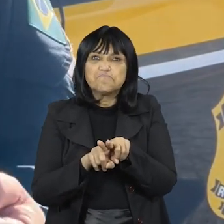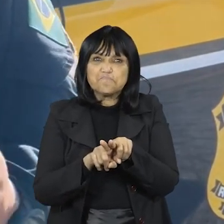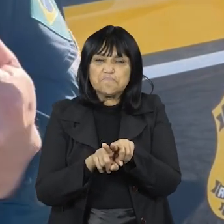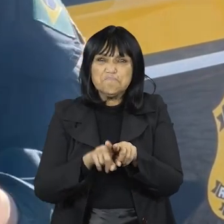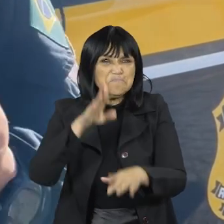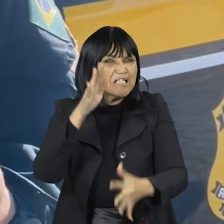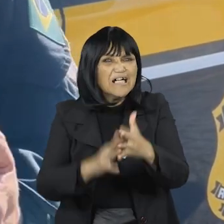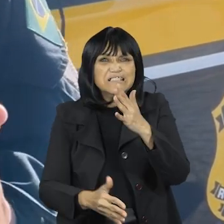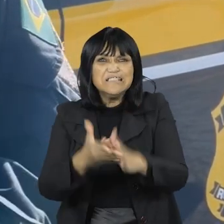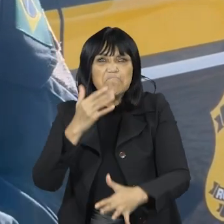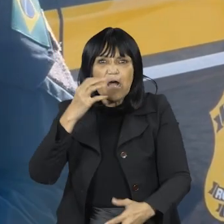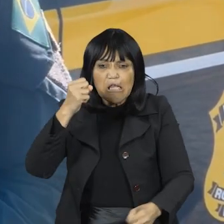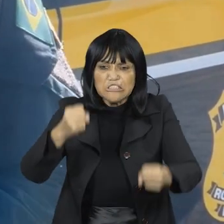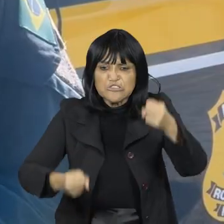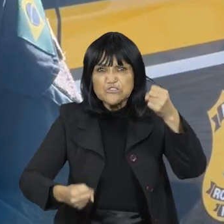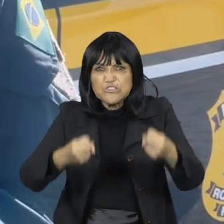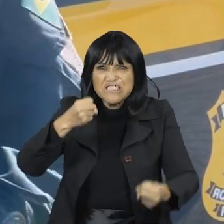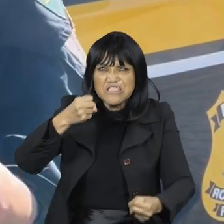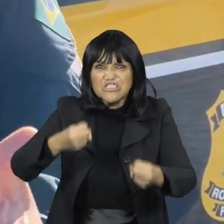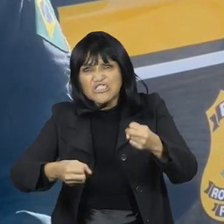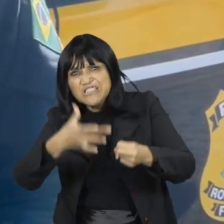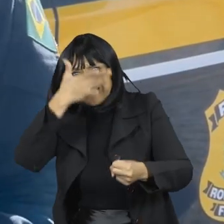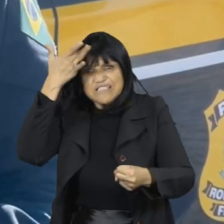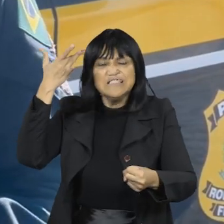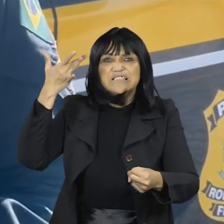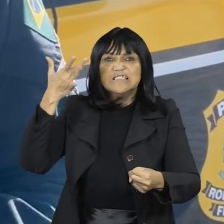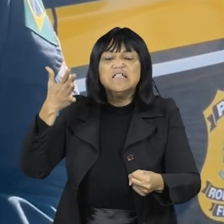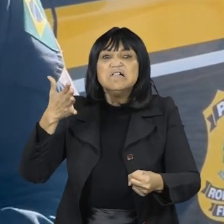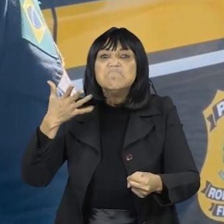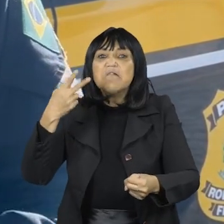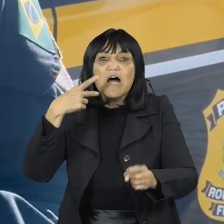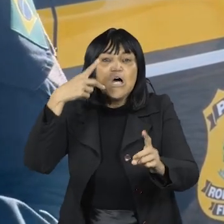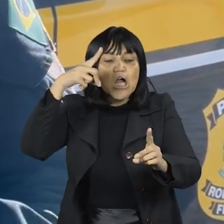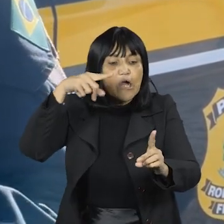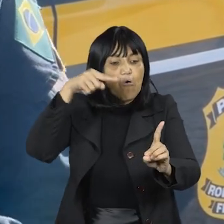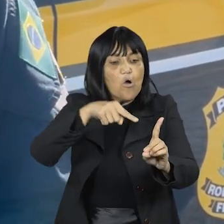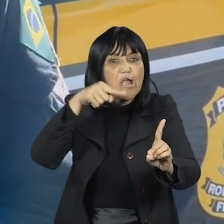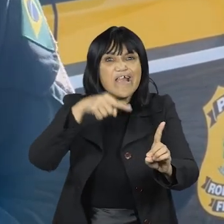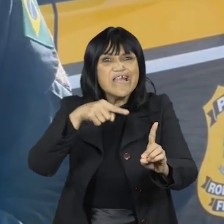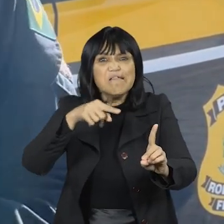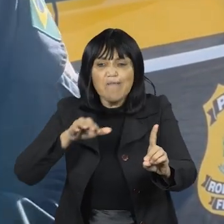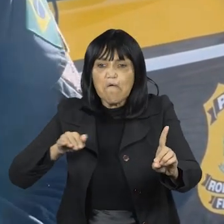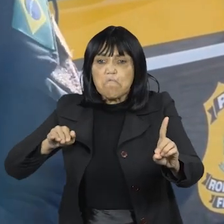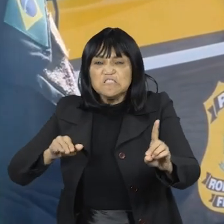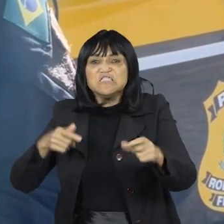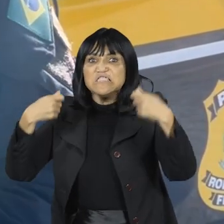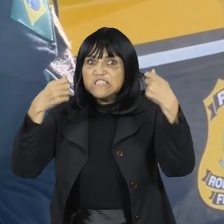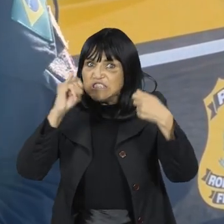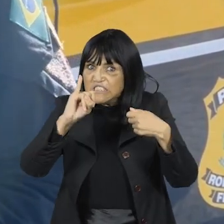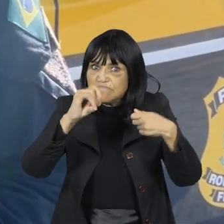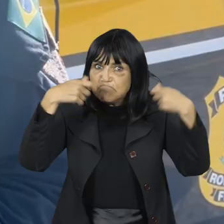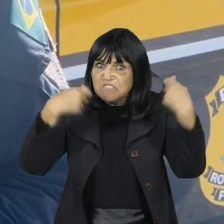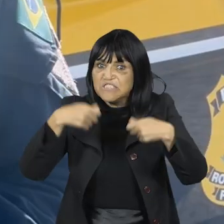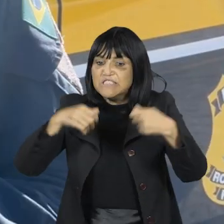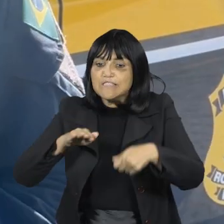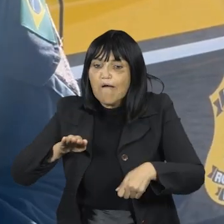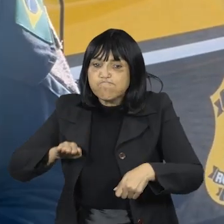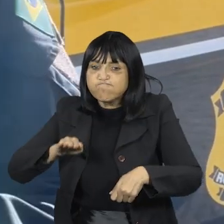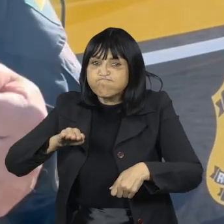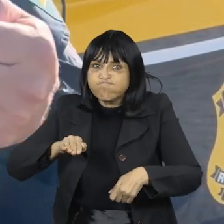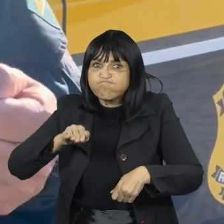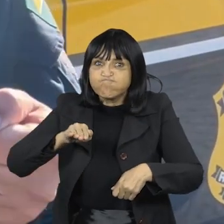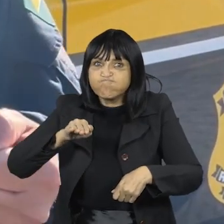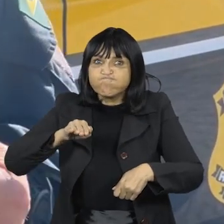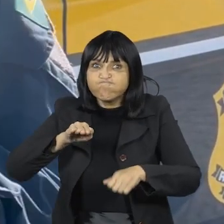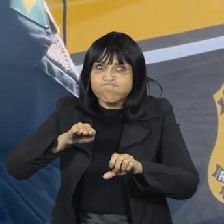primordialmente, ela compromete a dirigibilidade. É mais difícil, sobretudo em alguns momentos de frenagem, o motorista, o